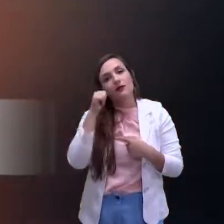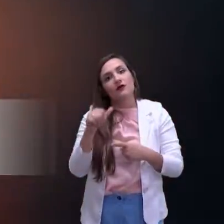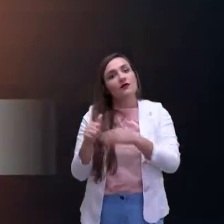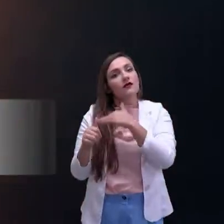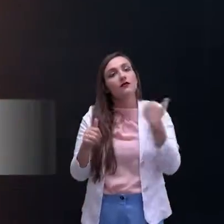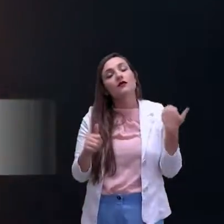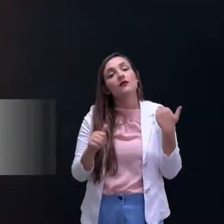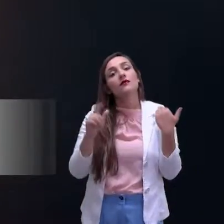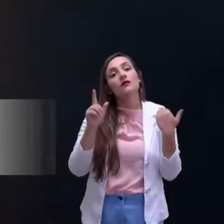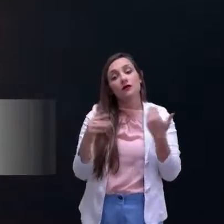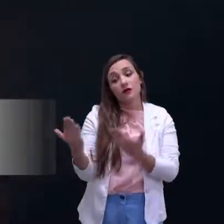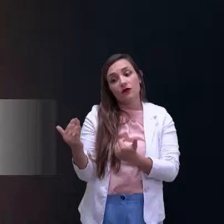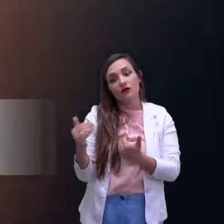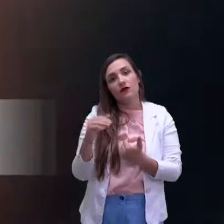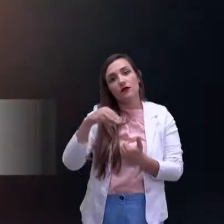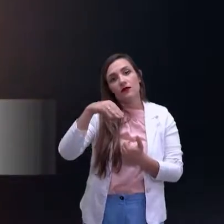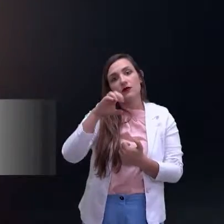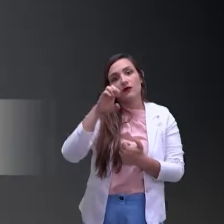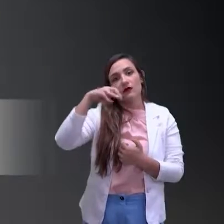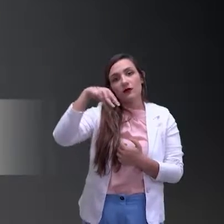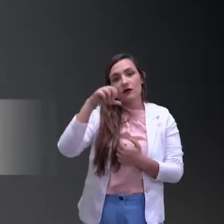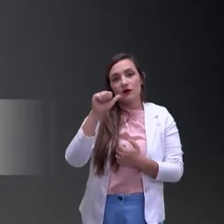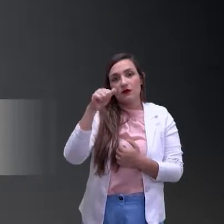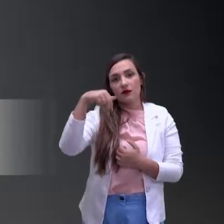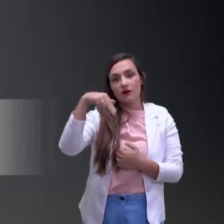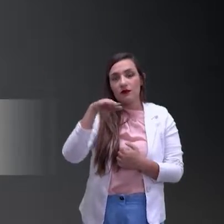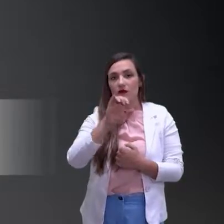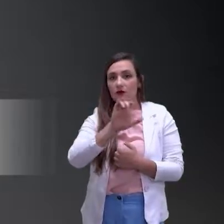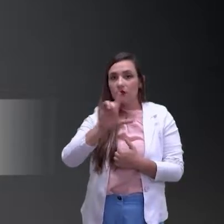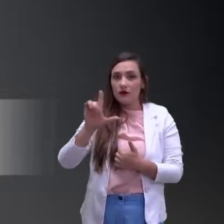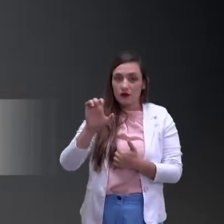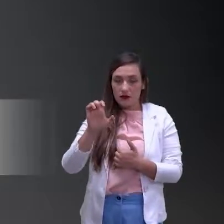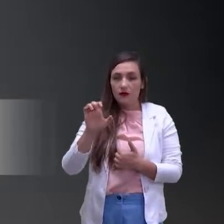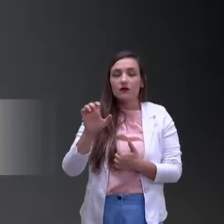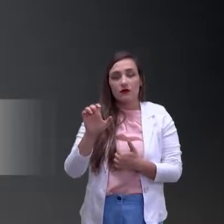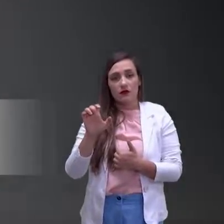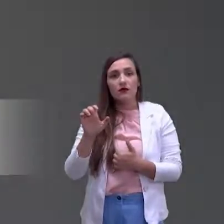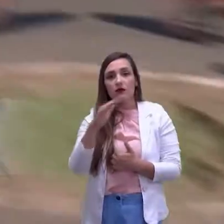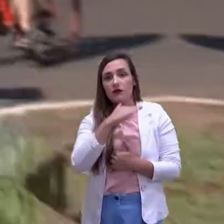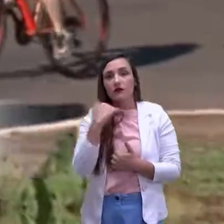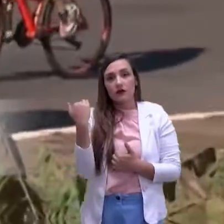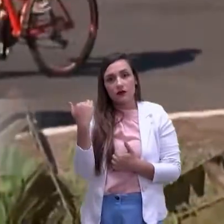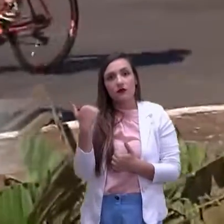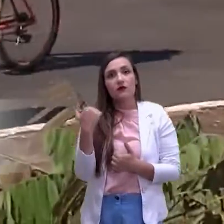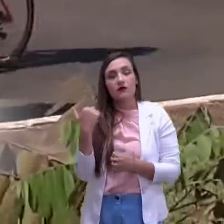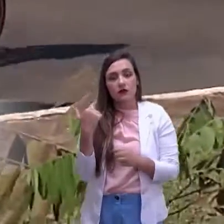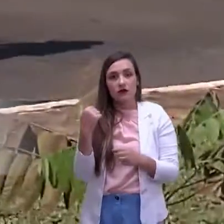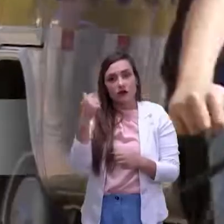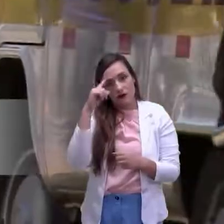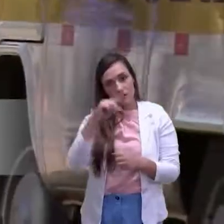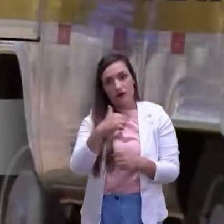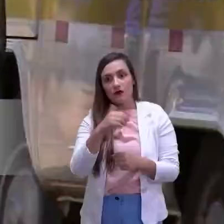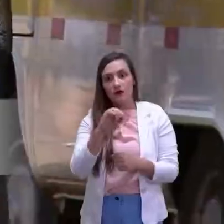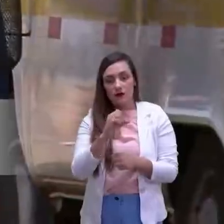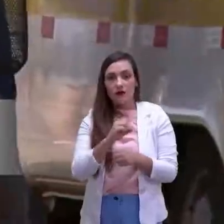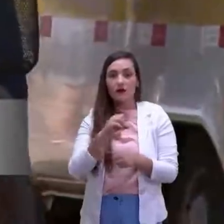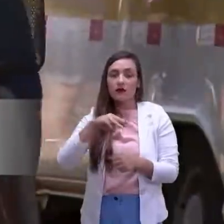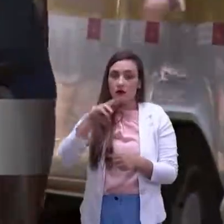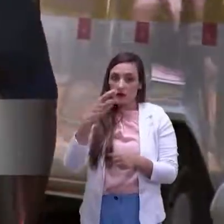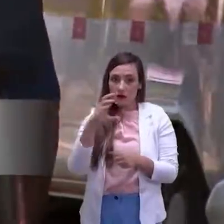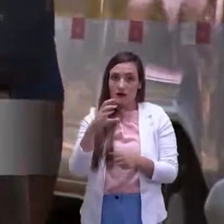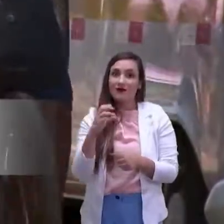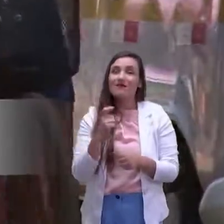da jovem Emanuele, acontecido no dia 10 de março deste ano. Bom, eu vejo de muito bom tom essa lei e